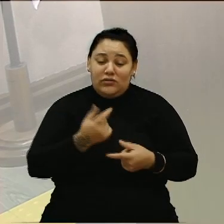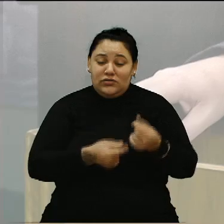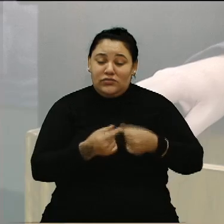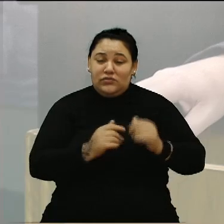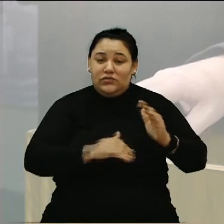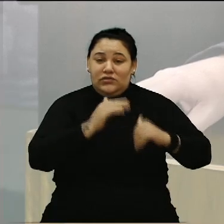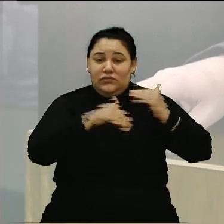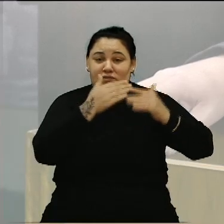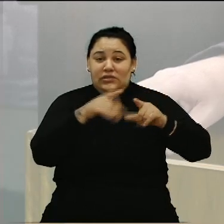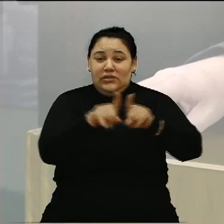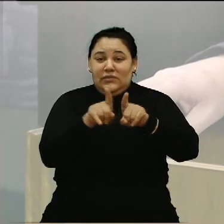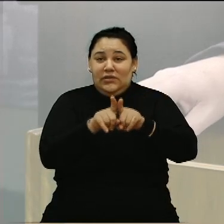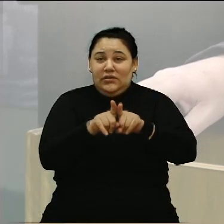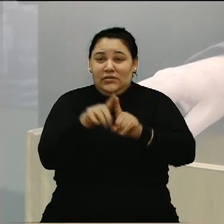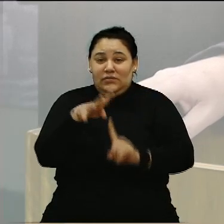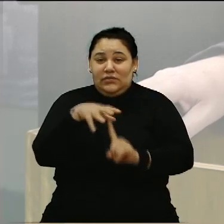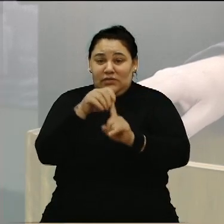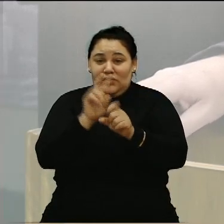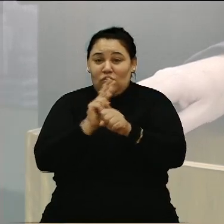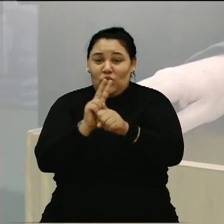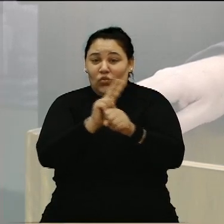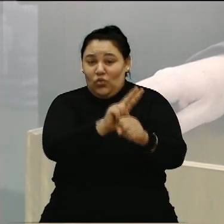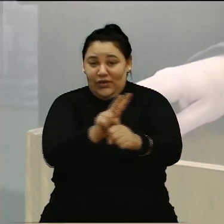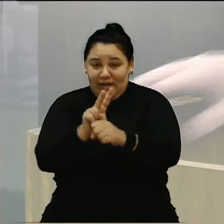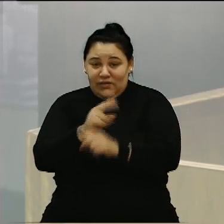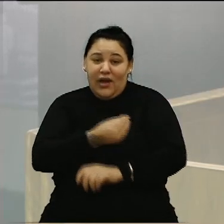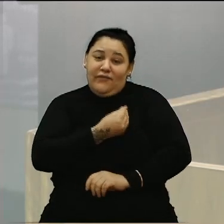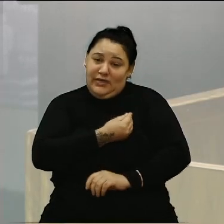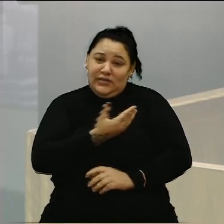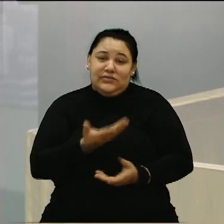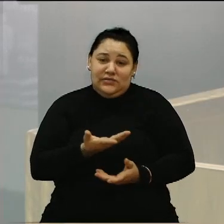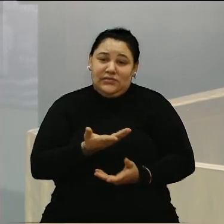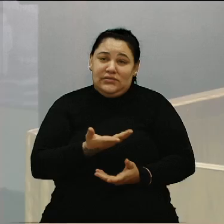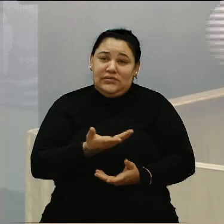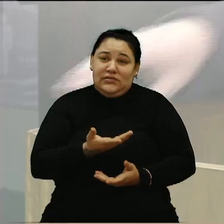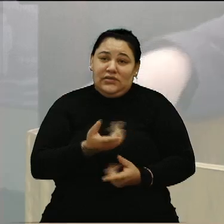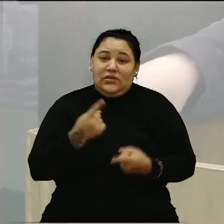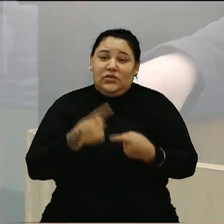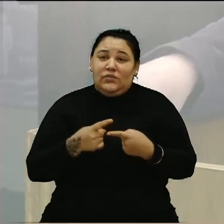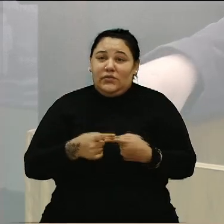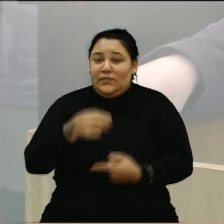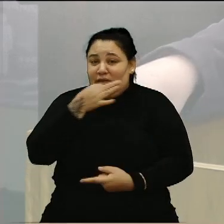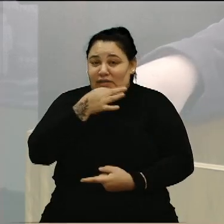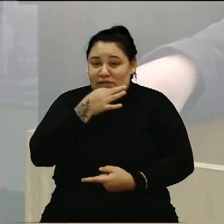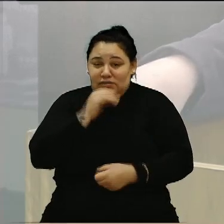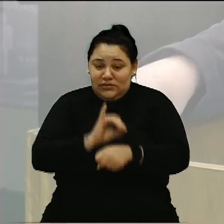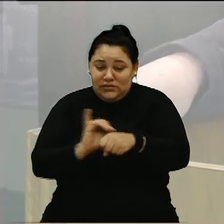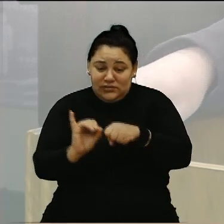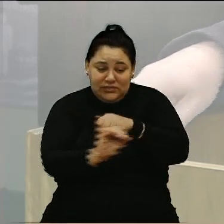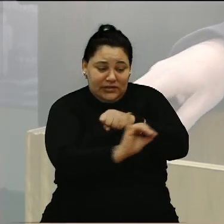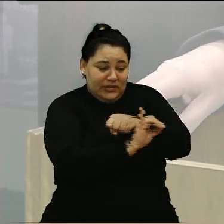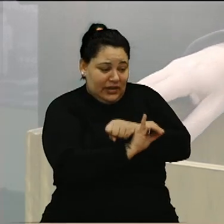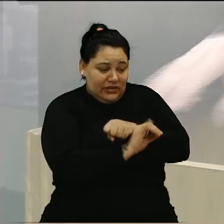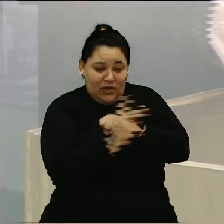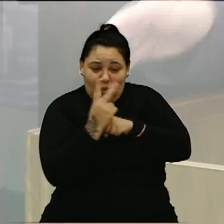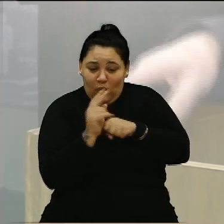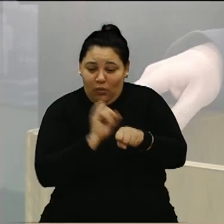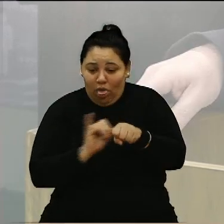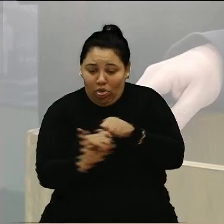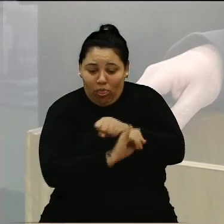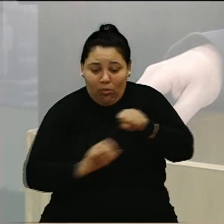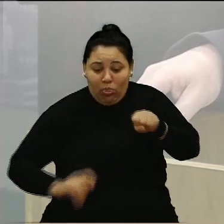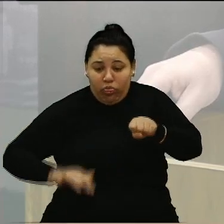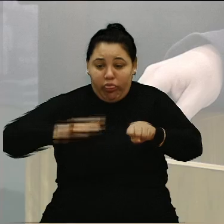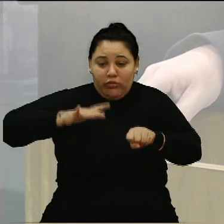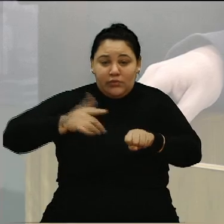crescimento, inclusive da proteção de vidas, né? Então, o que custa para uma cidade ficar ilhada? Ficar sem acesso